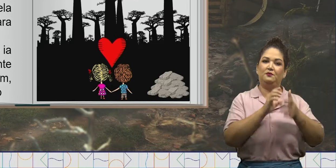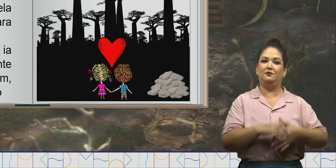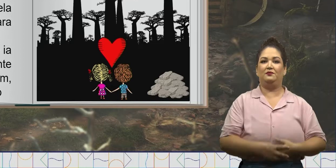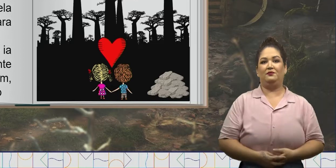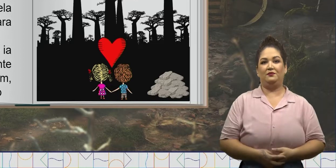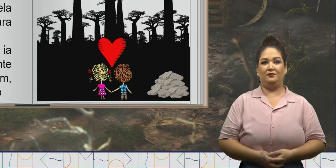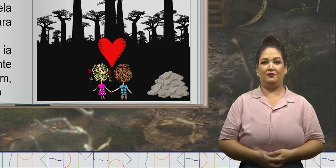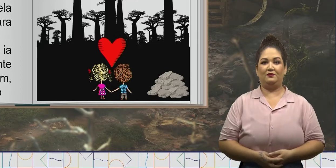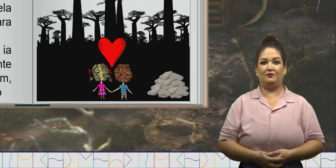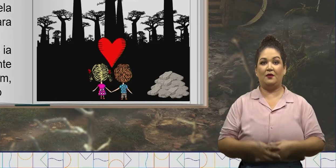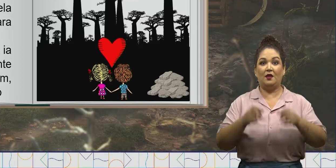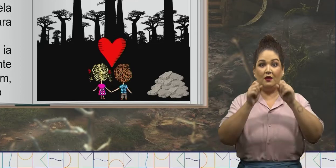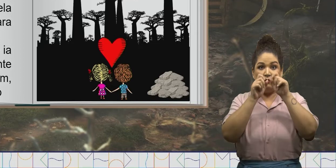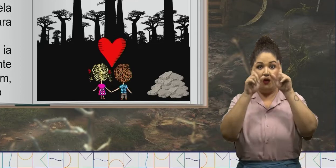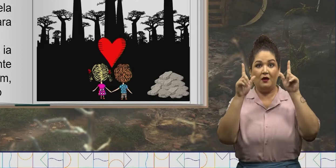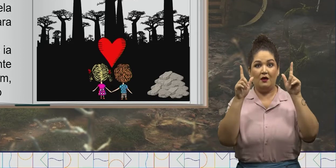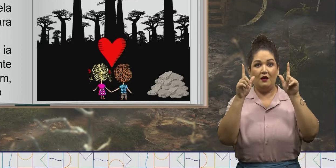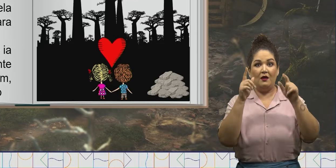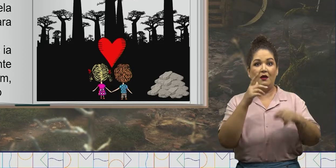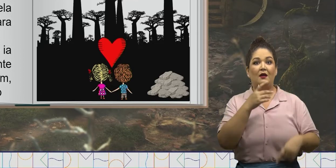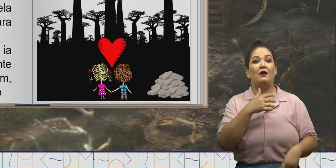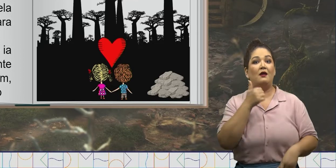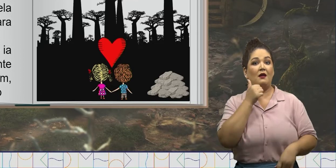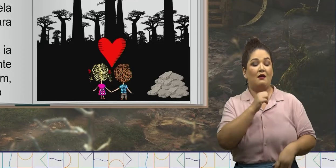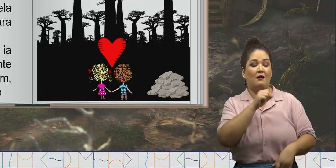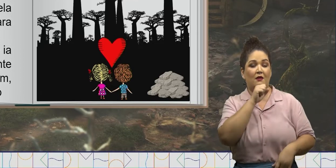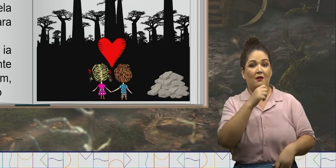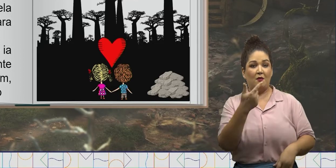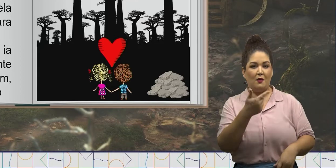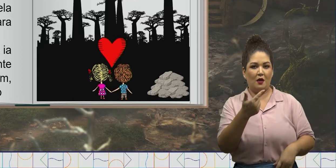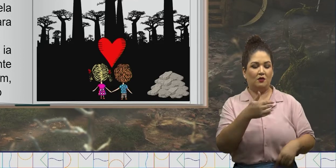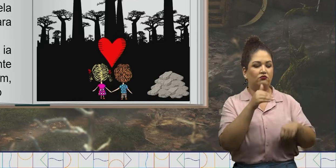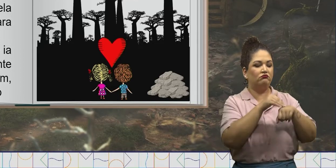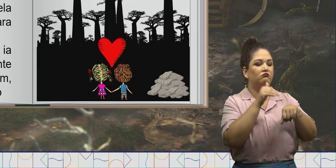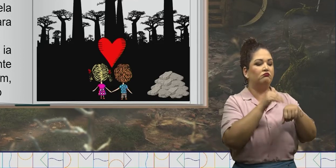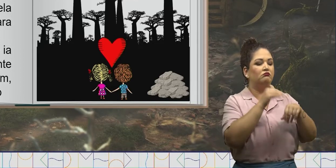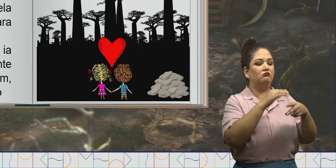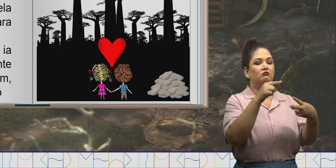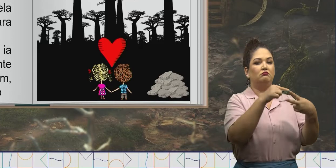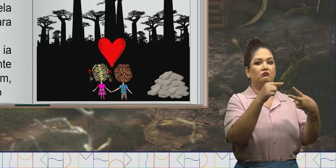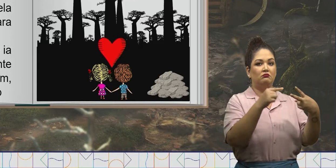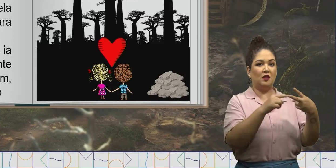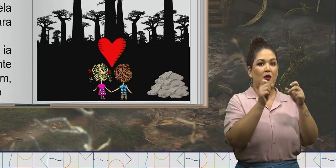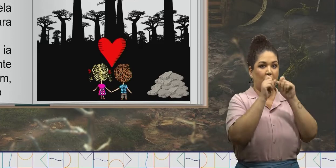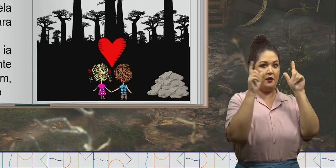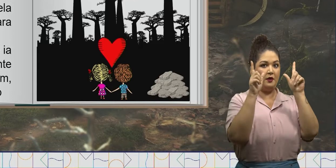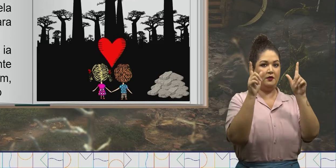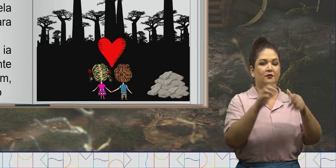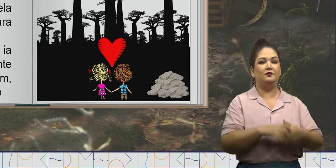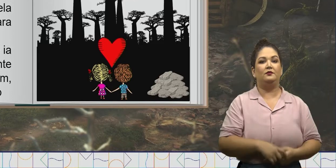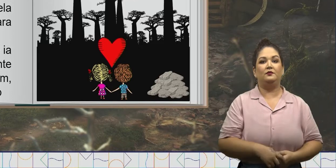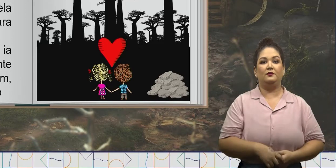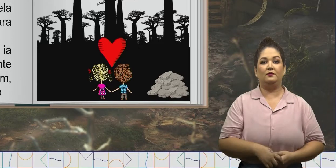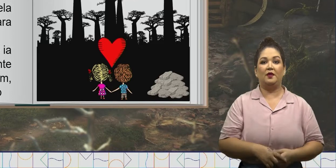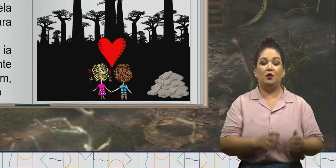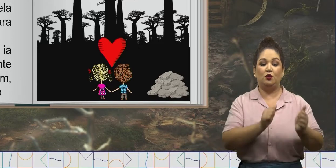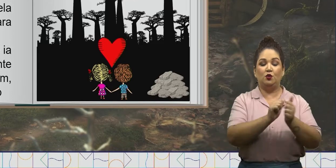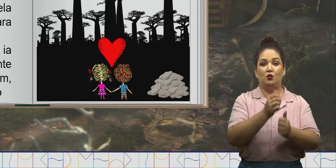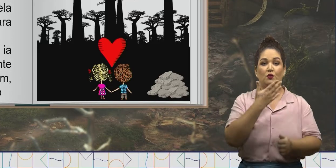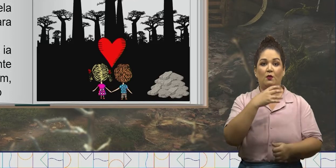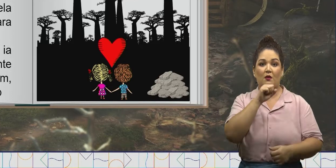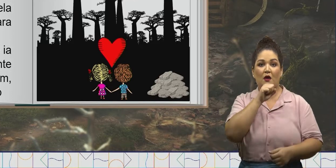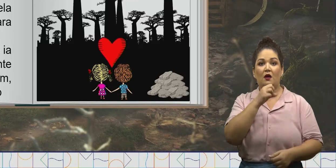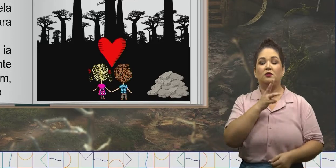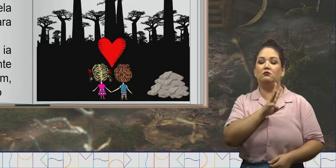De manhã, as crianças foram despertadas pela madrasta e levadas para a floresta